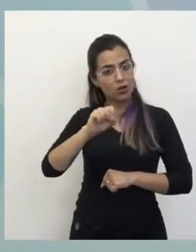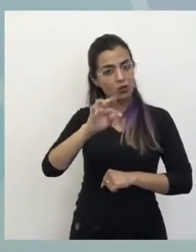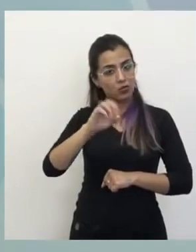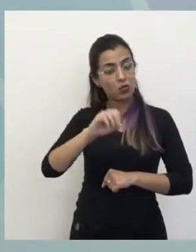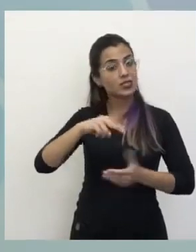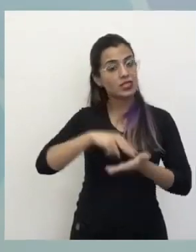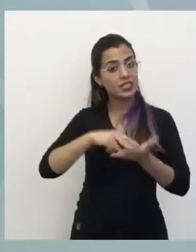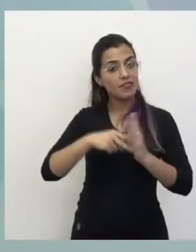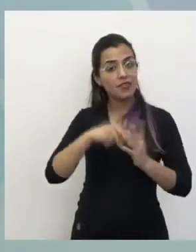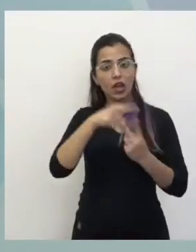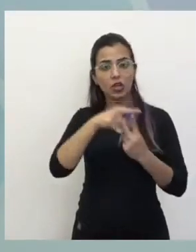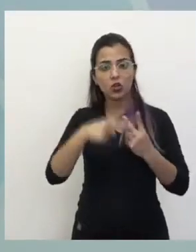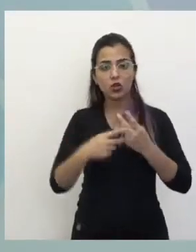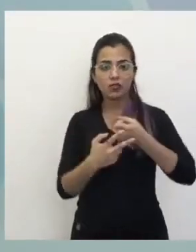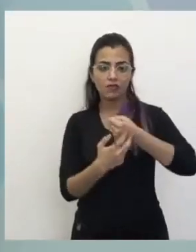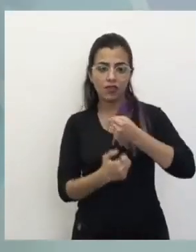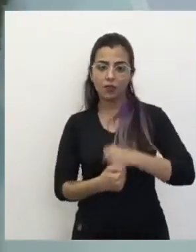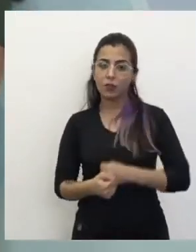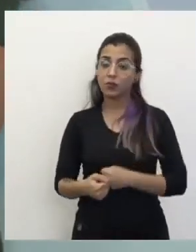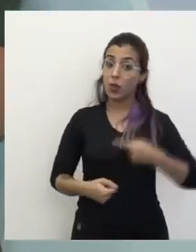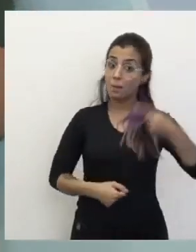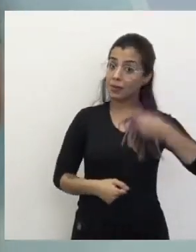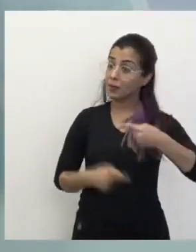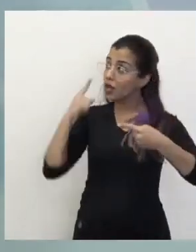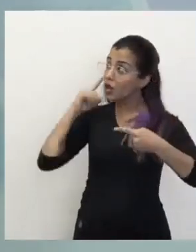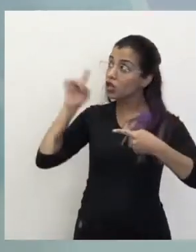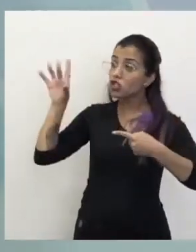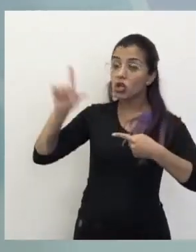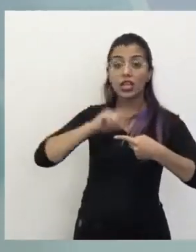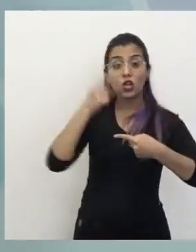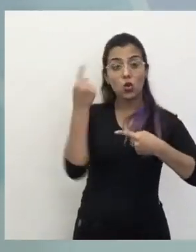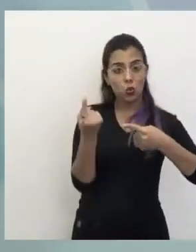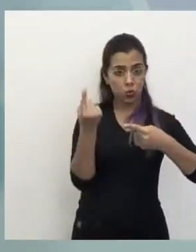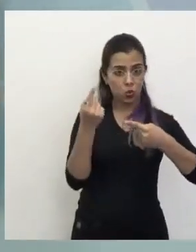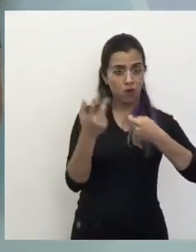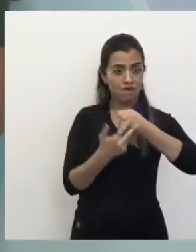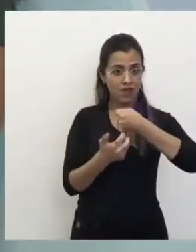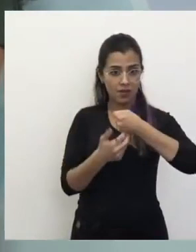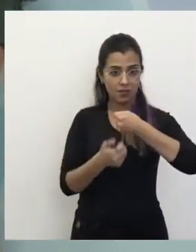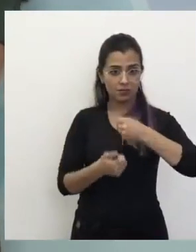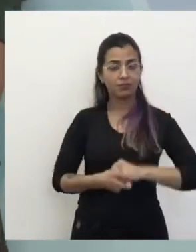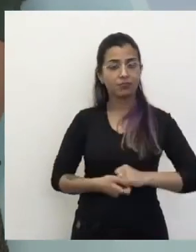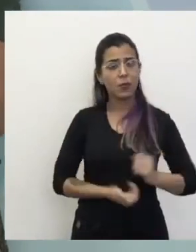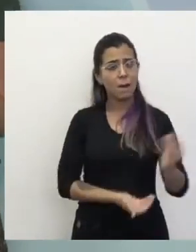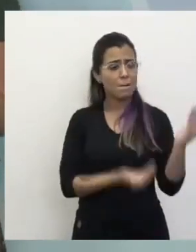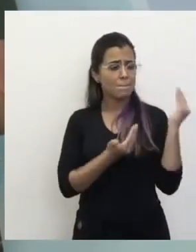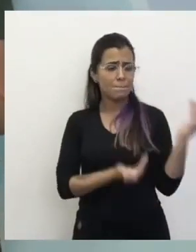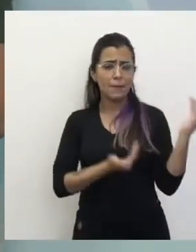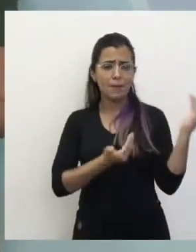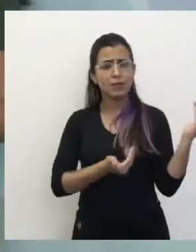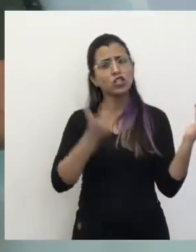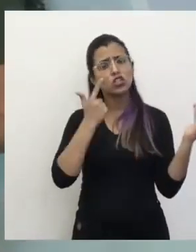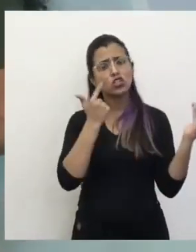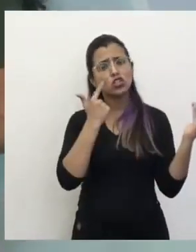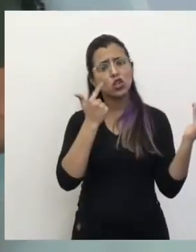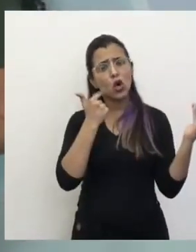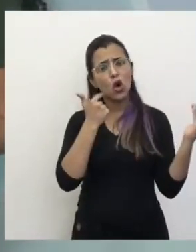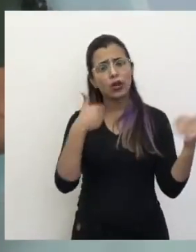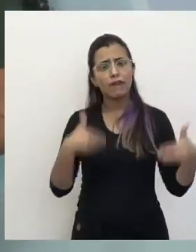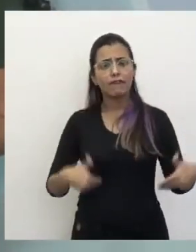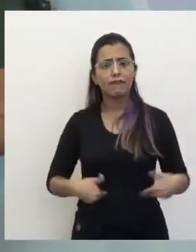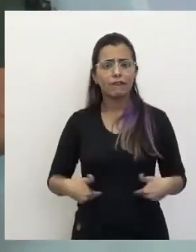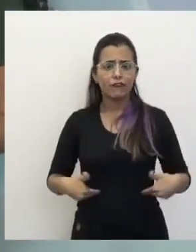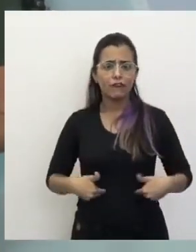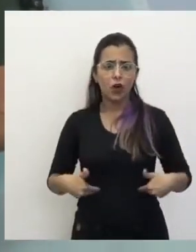verbos. Aqui eu tenho um verbo só. Aqui no exemplo número 1, os bebês choram de fome. Os